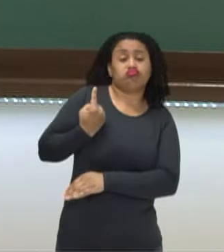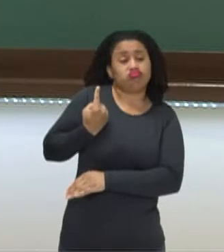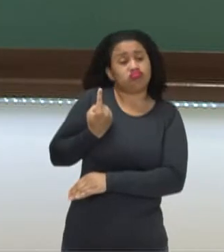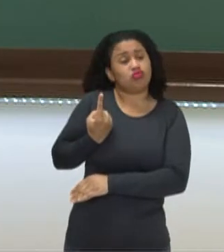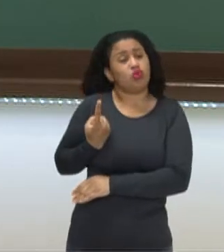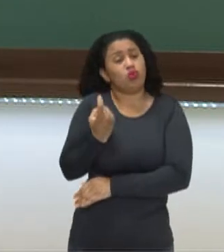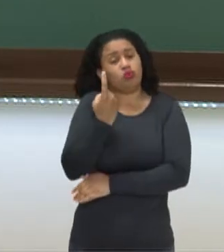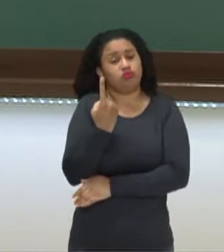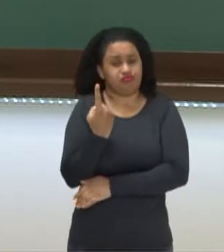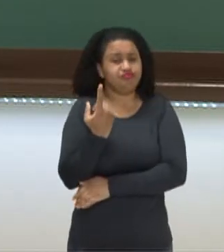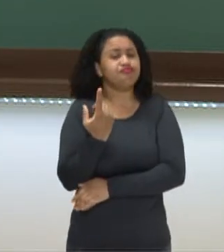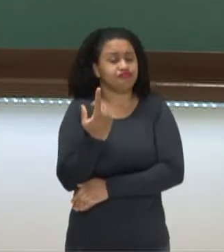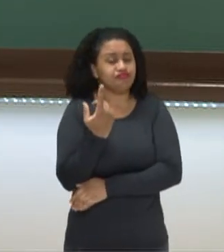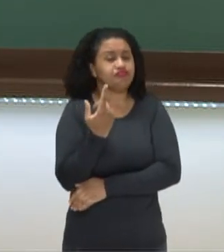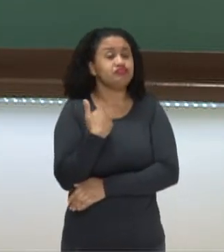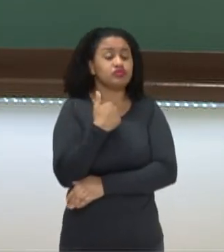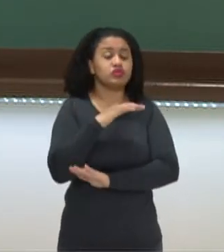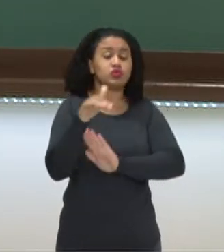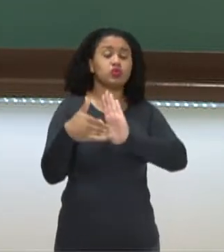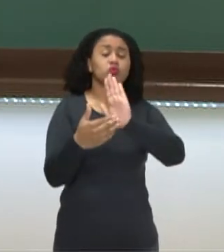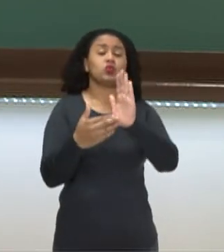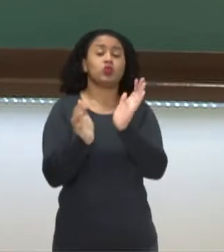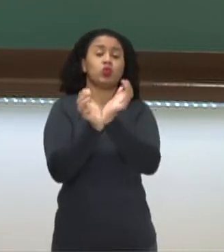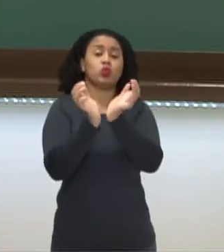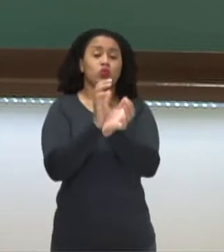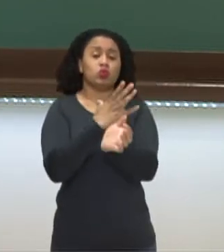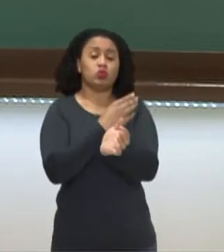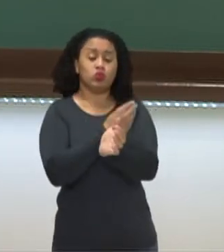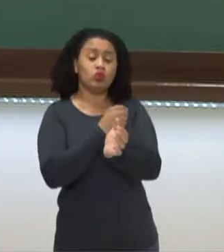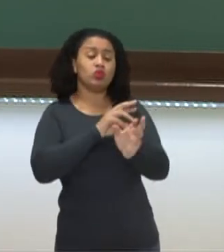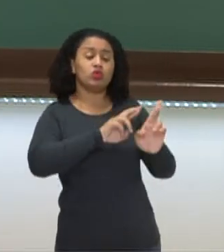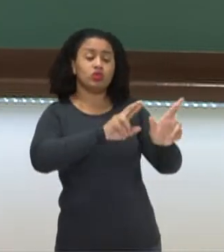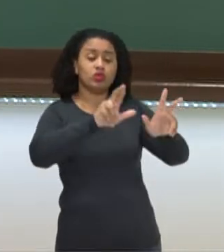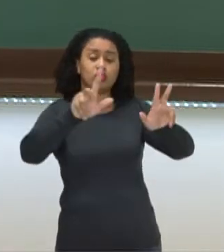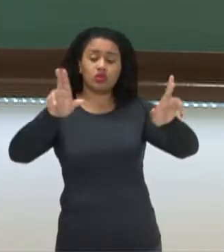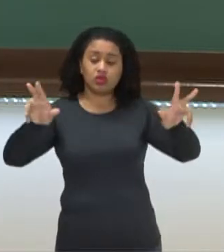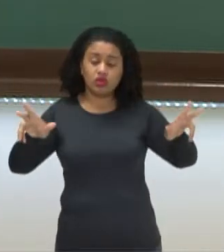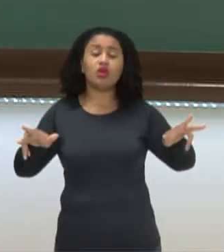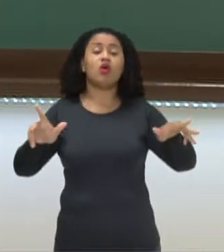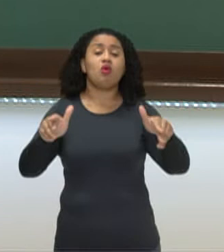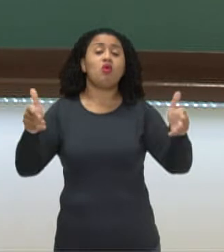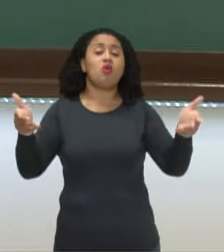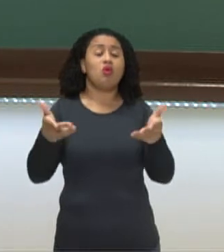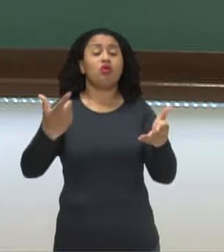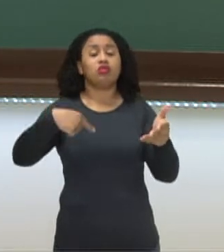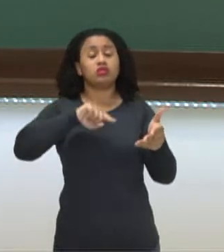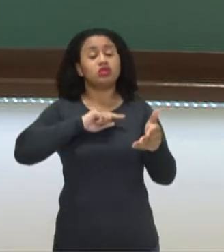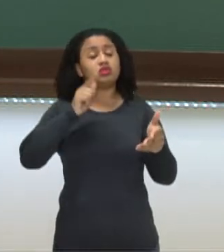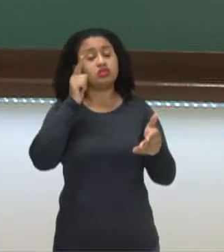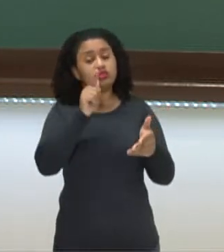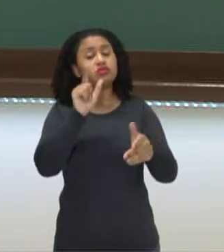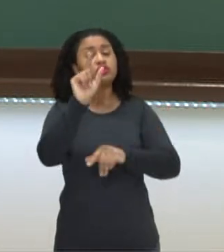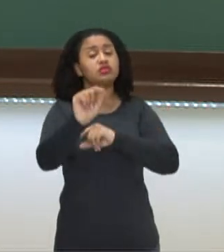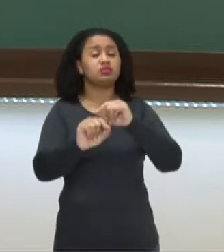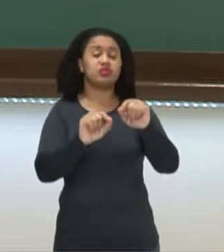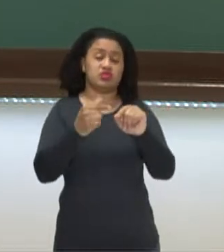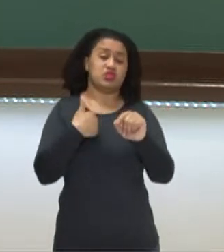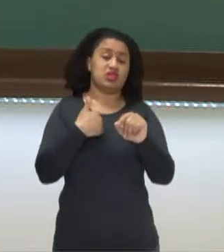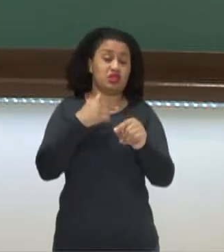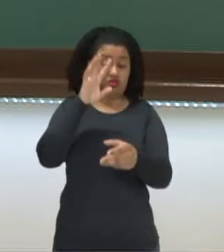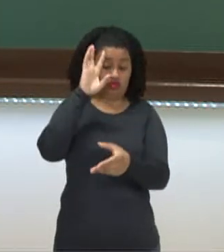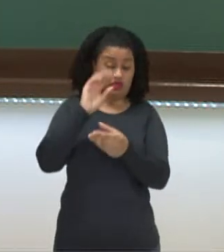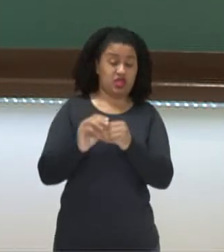Então, todos os mamíferos, apesar de muito diferentes que são hoje, nós provavelmente temos o